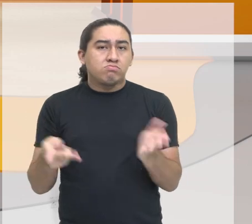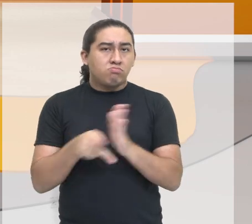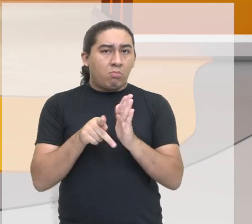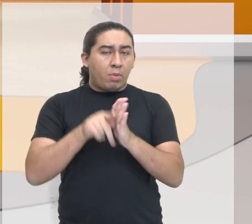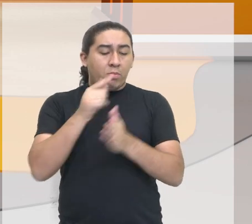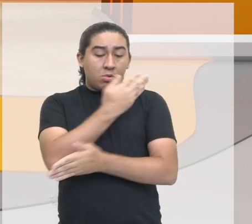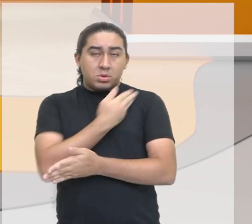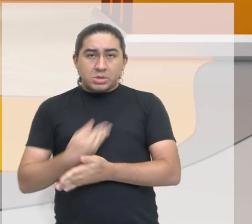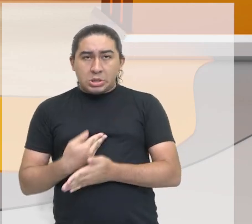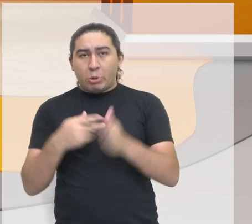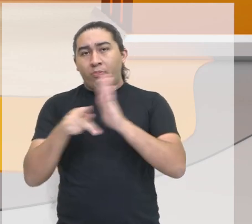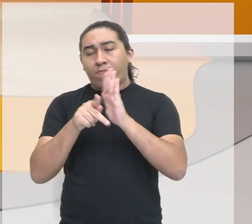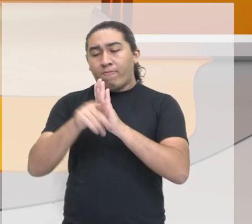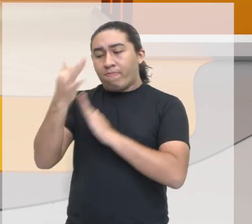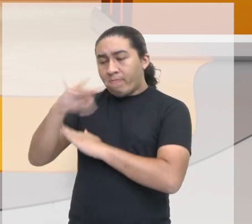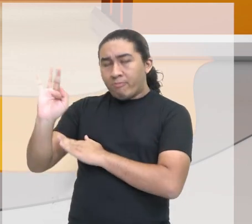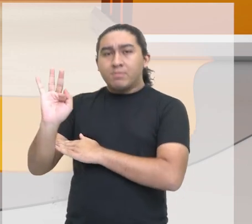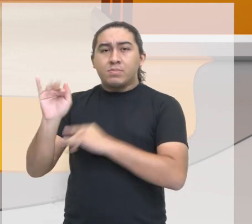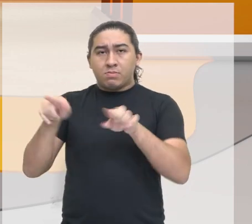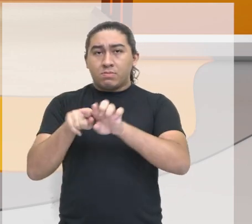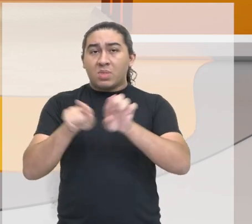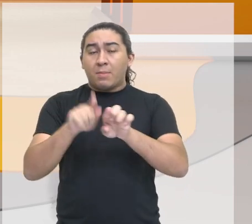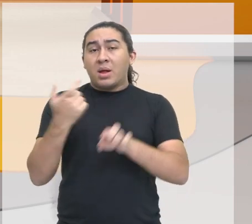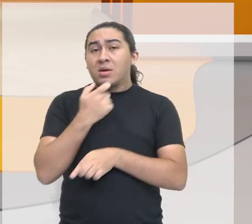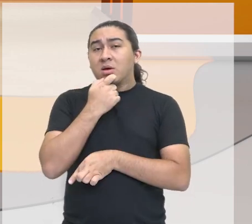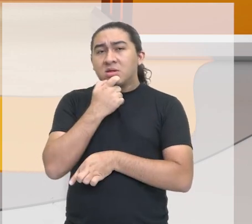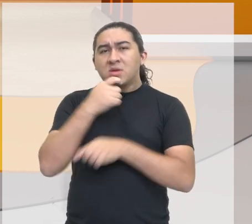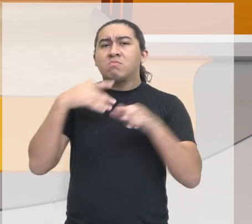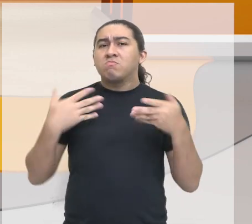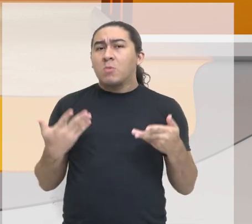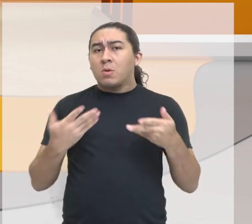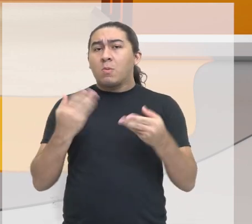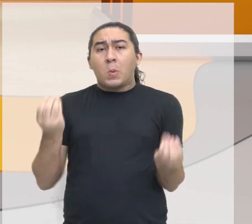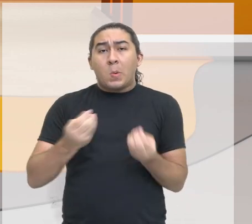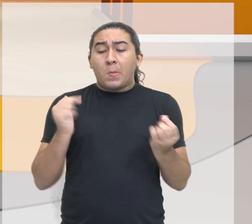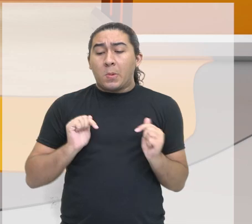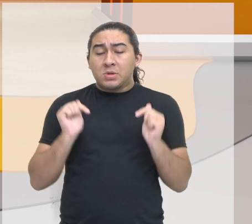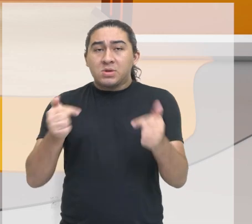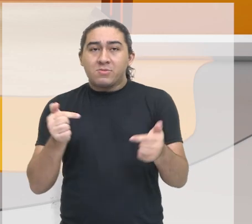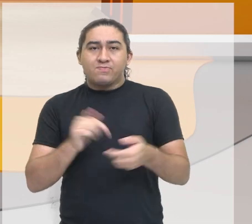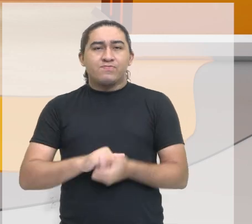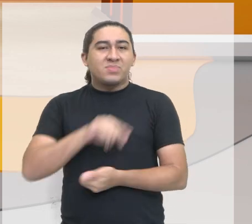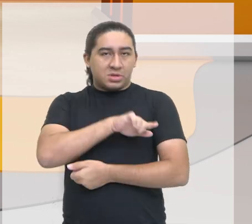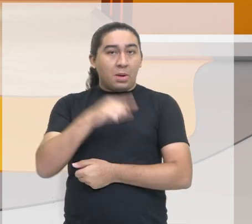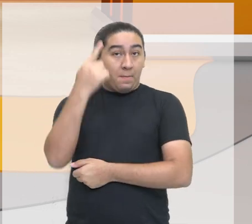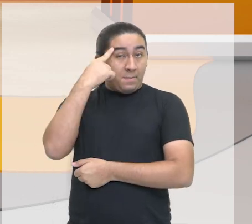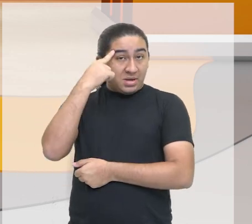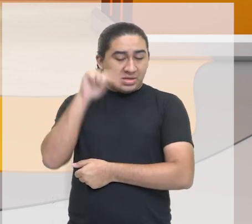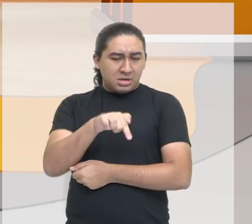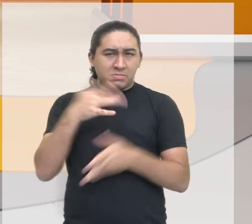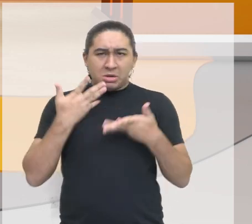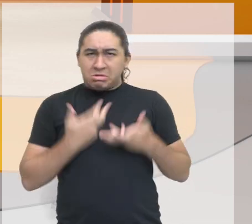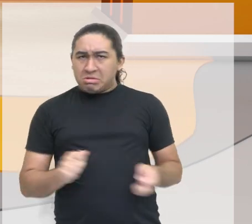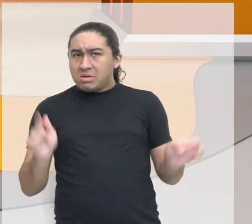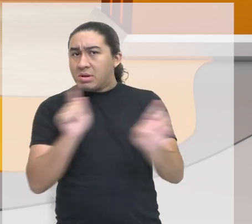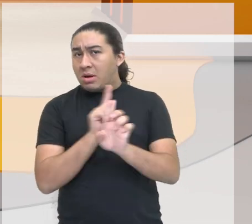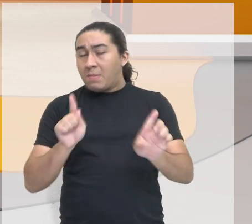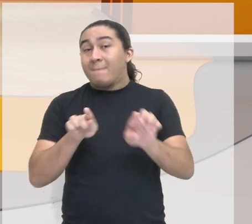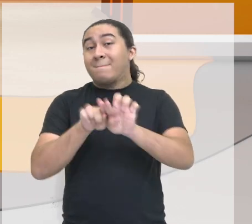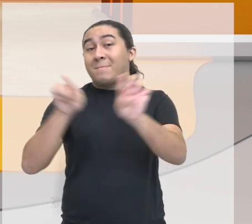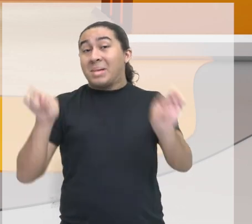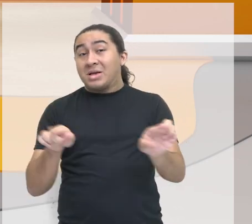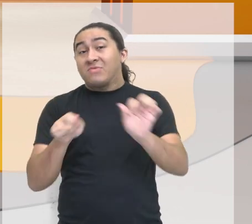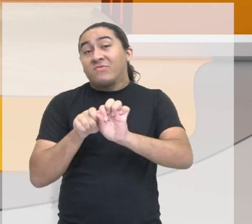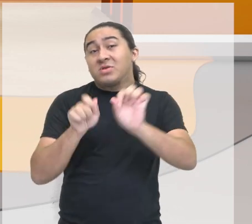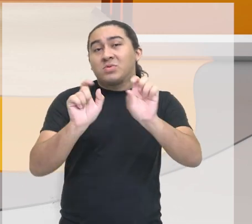dos governos da França e da Inglaterra, da Grã-Bretanha, professor? Vocês devem imaginar que eles não aceitaram, mas eles